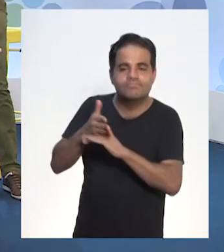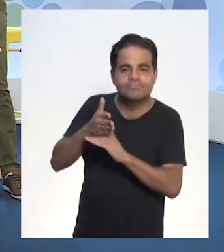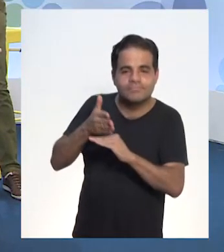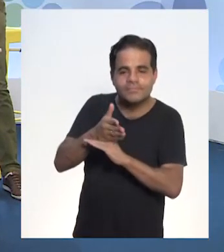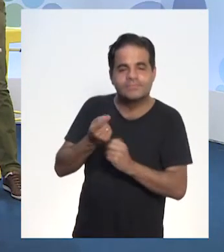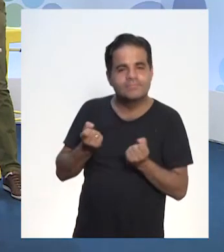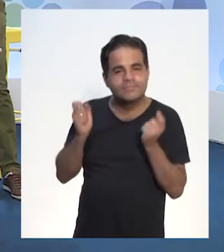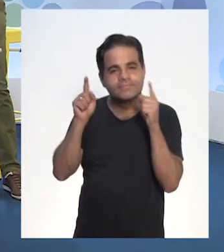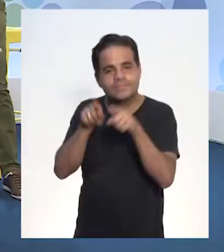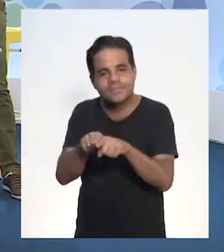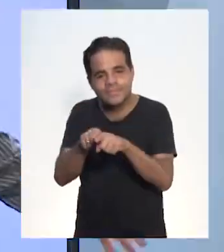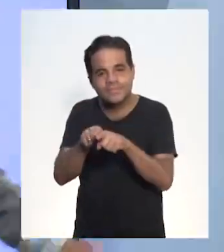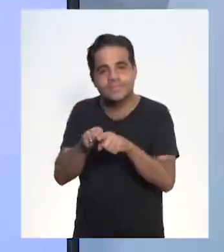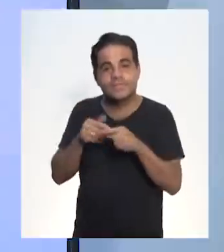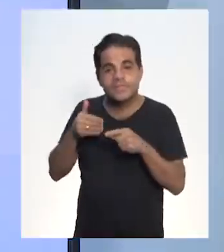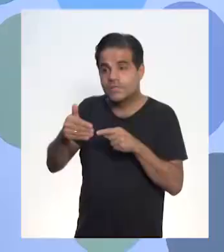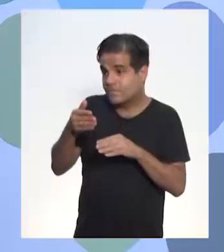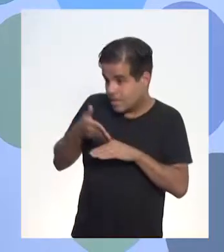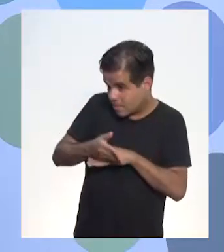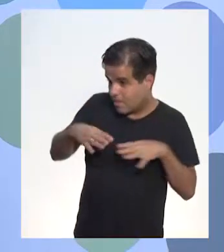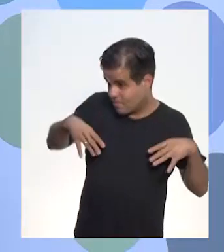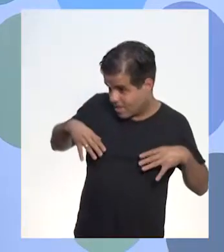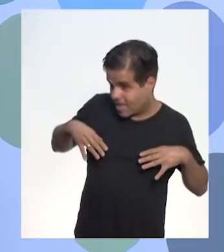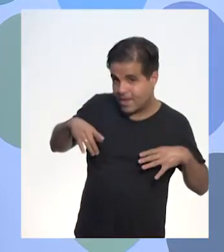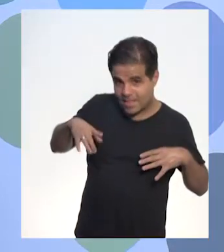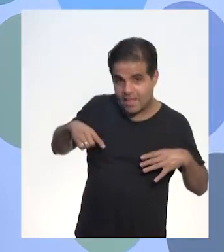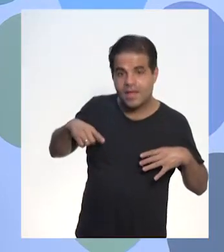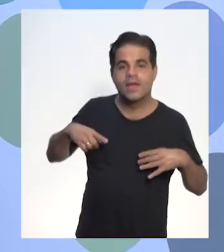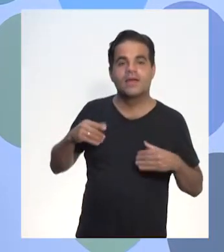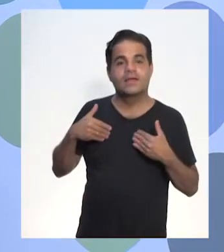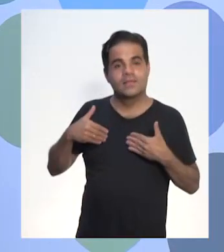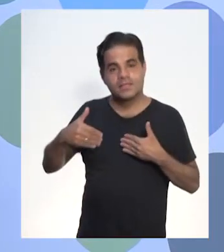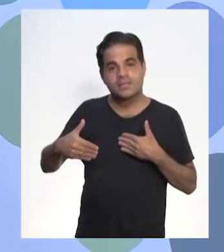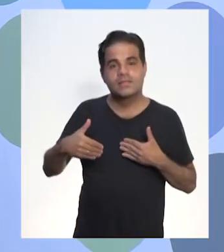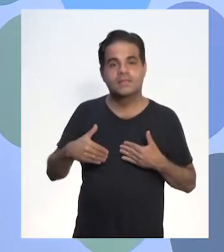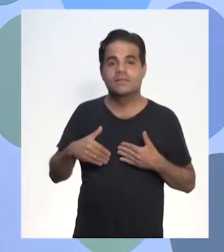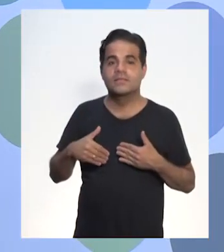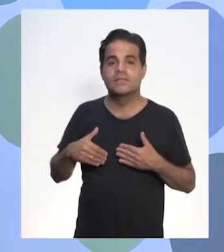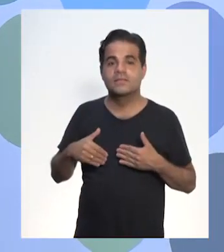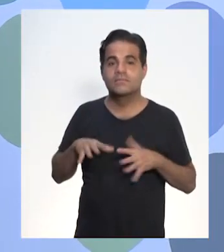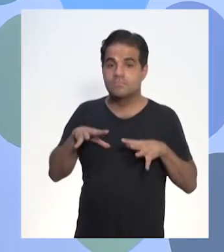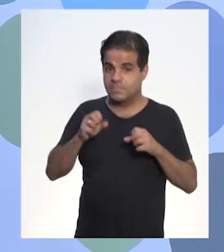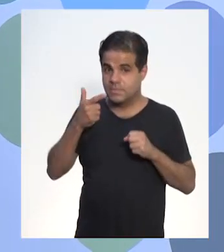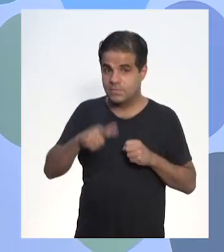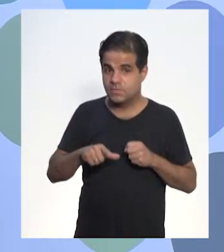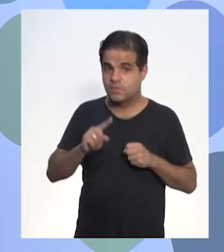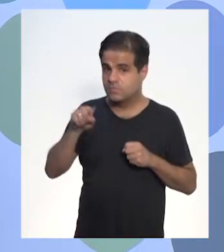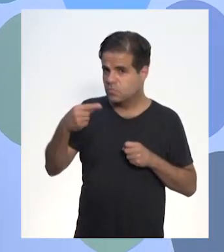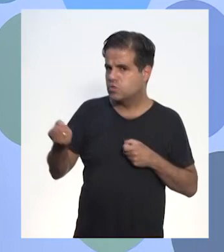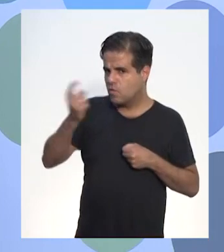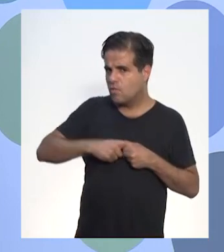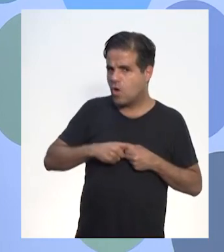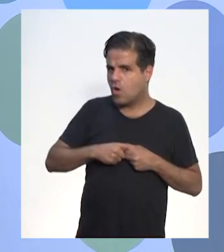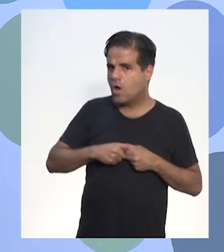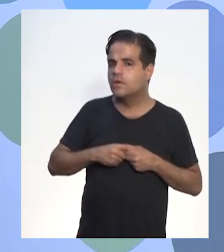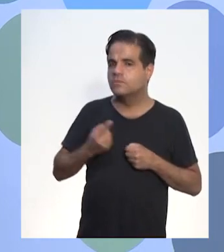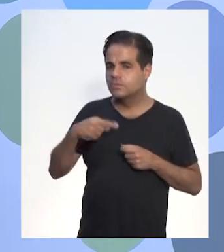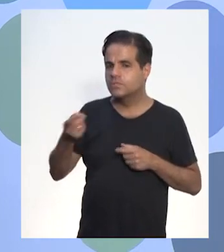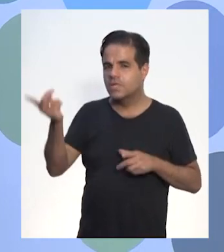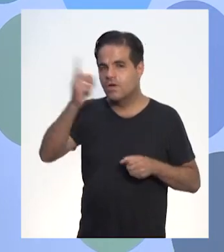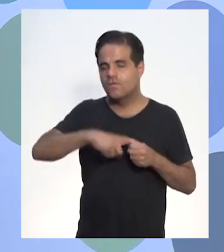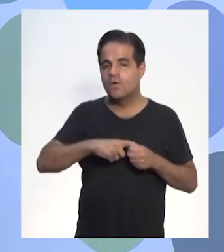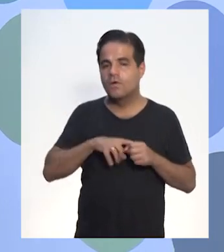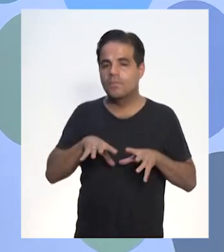essa parceria, né? O Giba que entra de férias, né, Giba? É, pessoal, estamos aí, né? Mas depois eu estou de volta com vocês aí, hein?